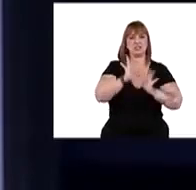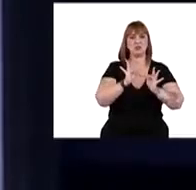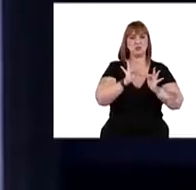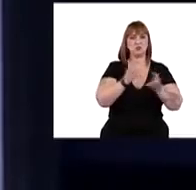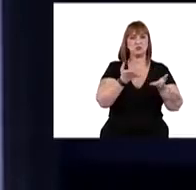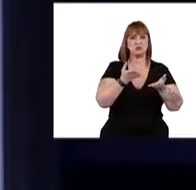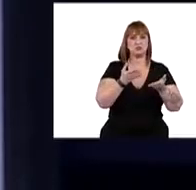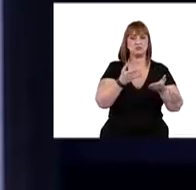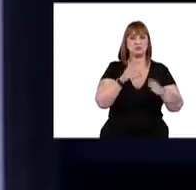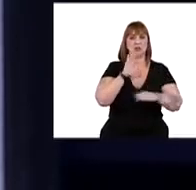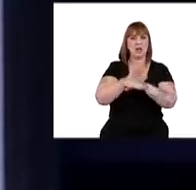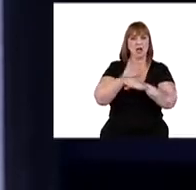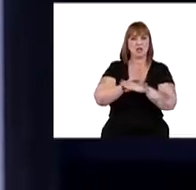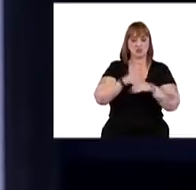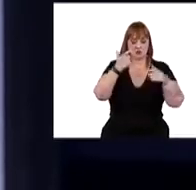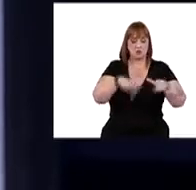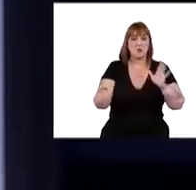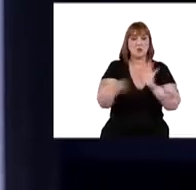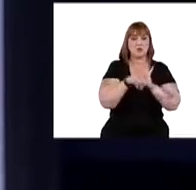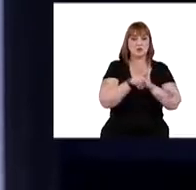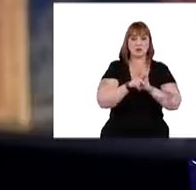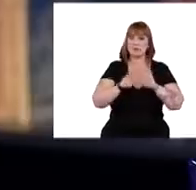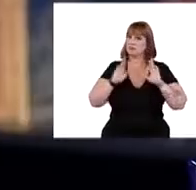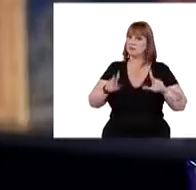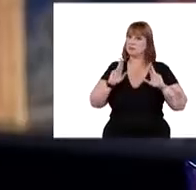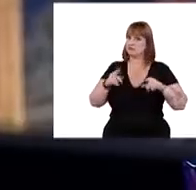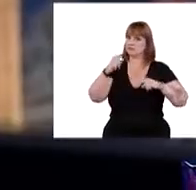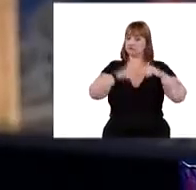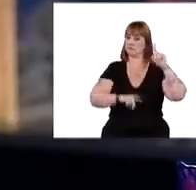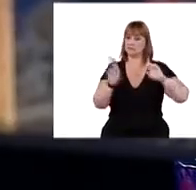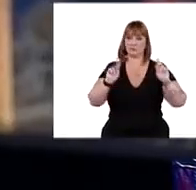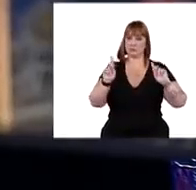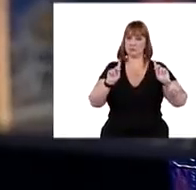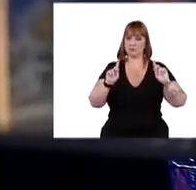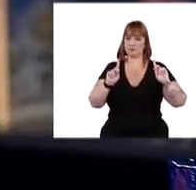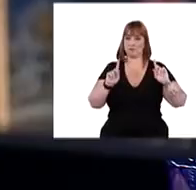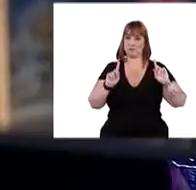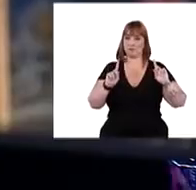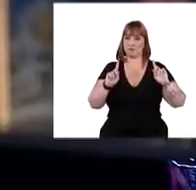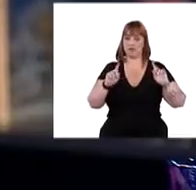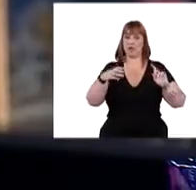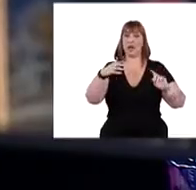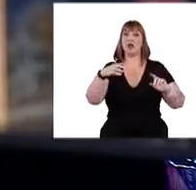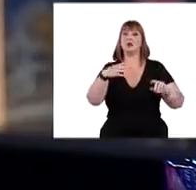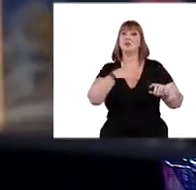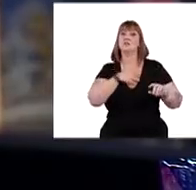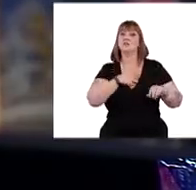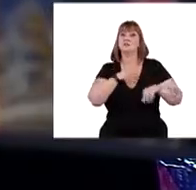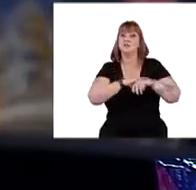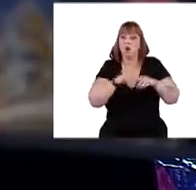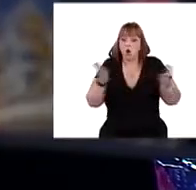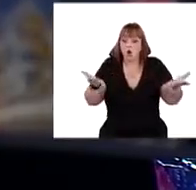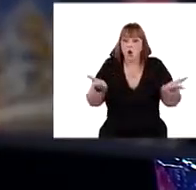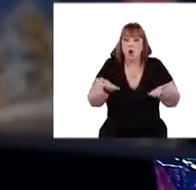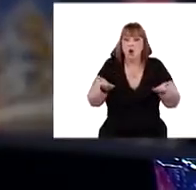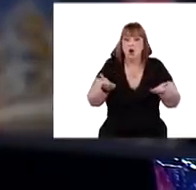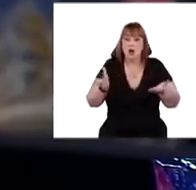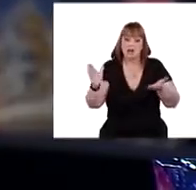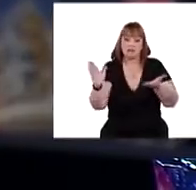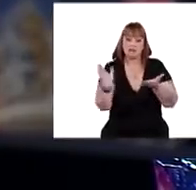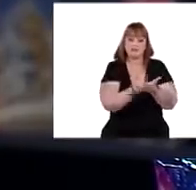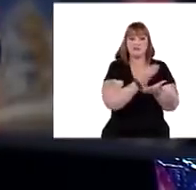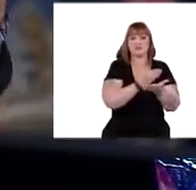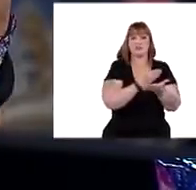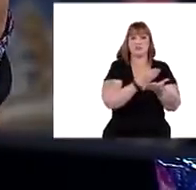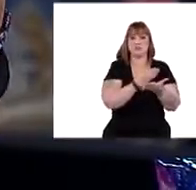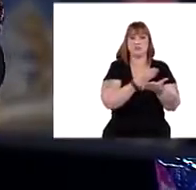que pudesse ser beneficiado no local. Não, não é incoerência, não, Mariana, não é. A forma que é feito hoje, né, tira o